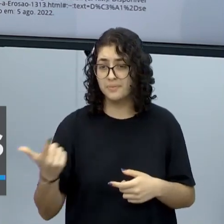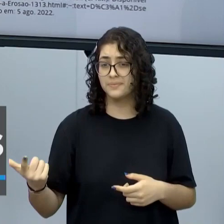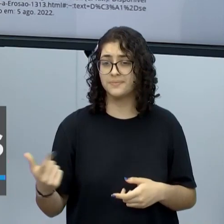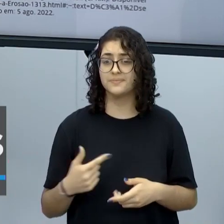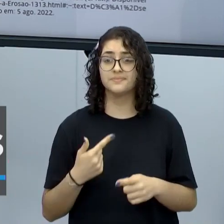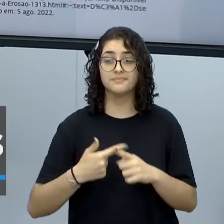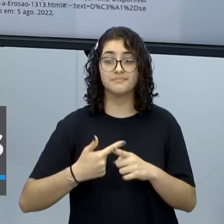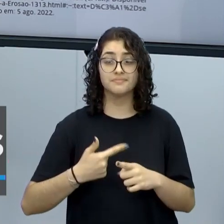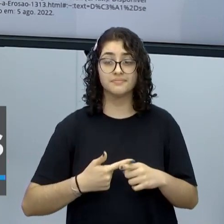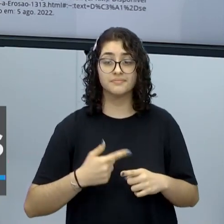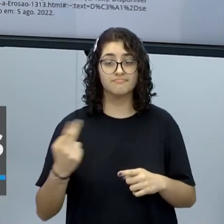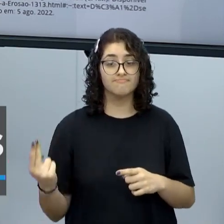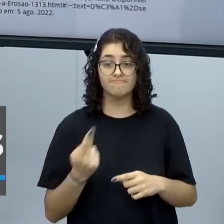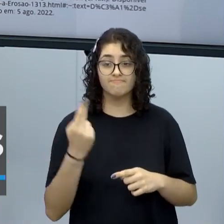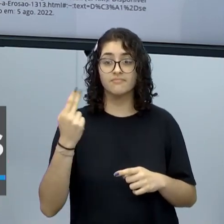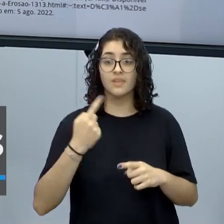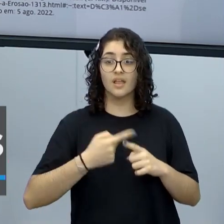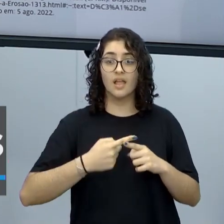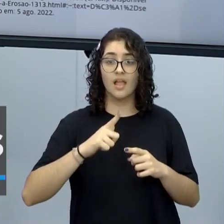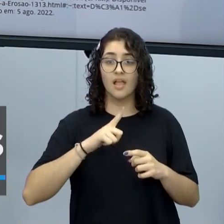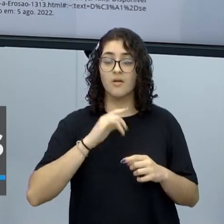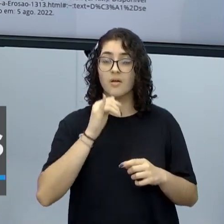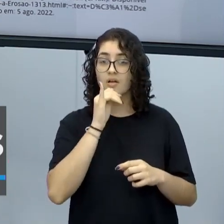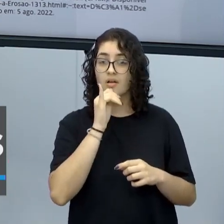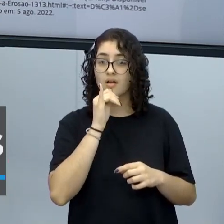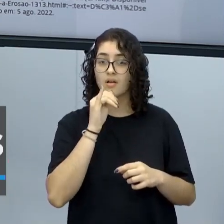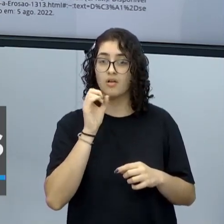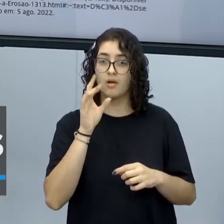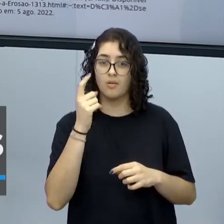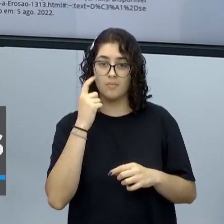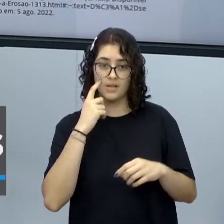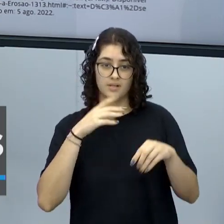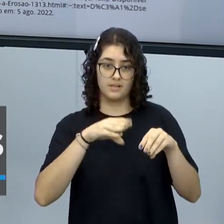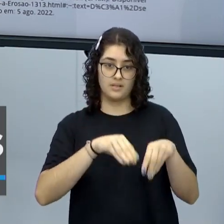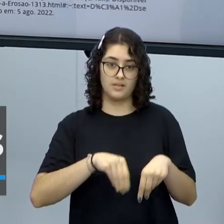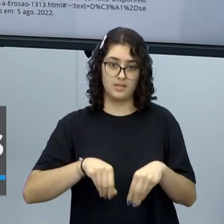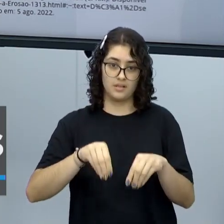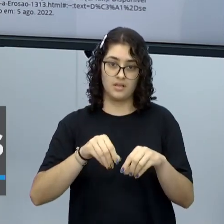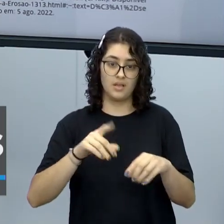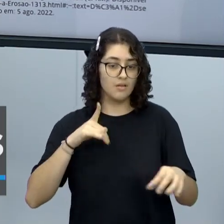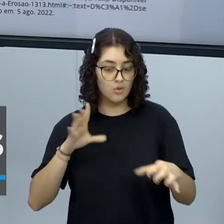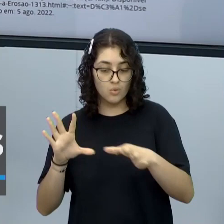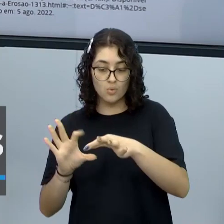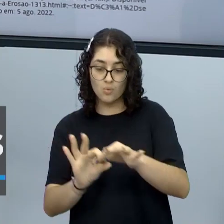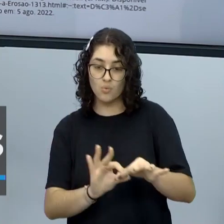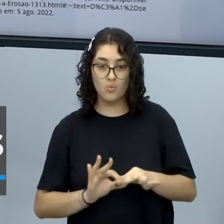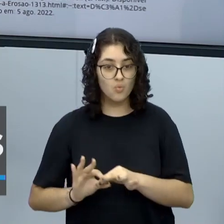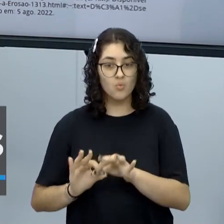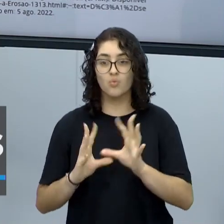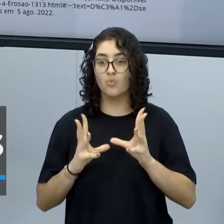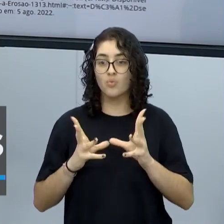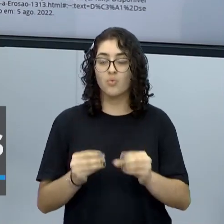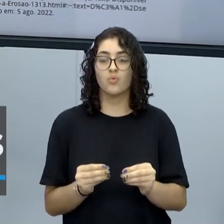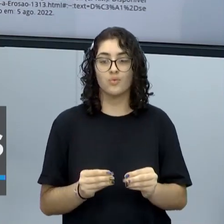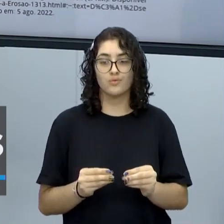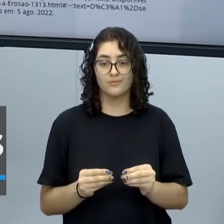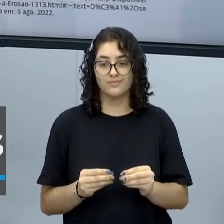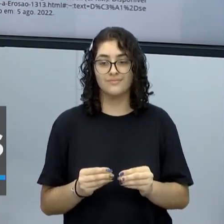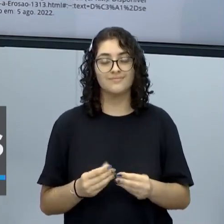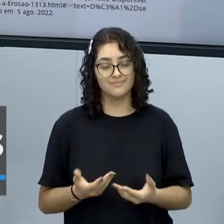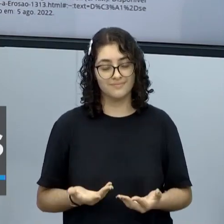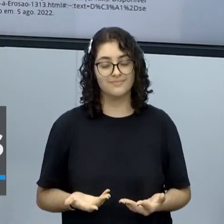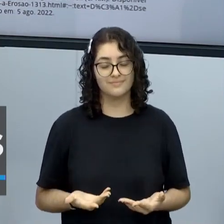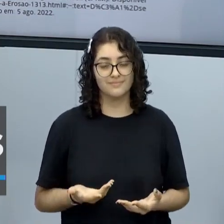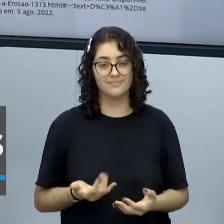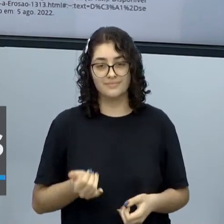essas coisas são interdependentes. A gente não pode pensar no solo sem a flora e a fauna que estão agregadas a esse